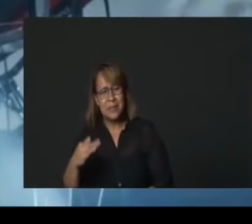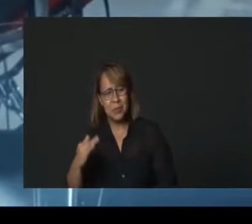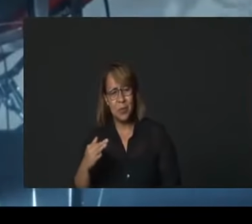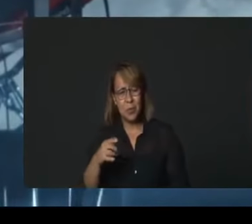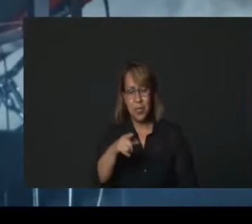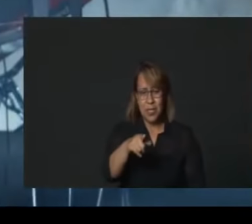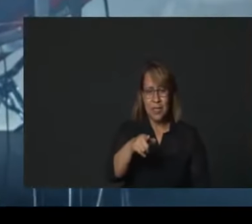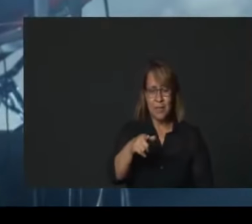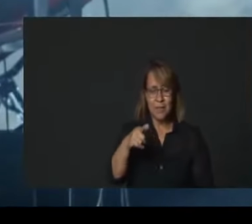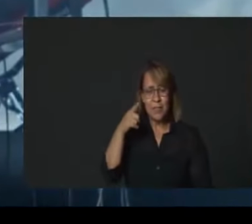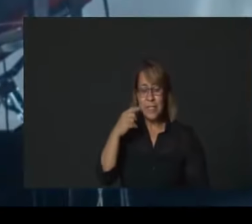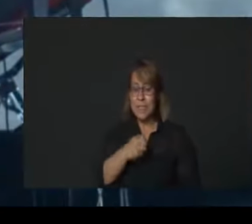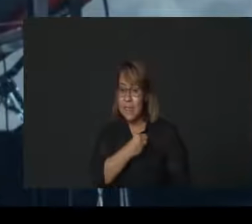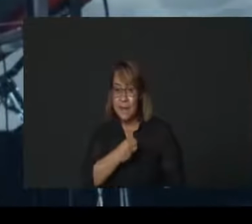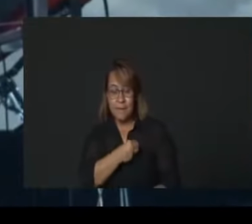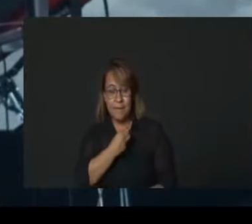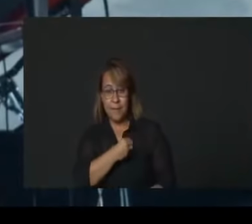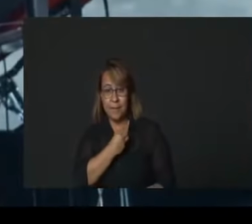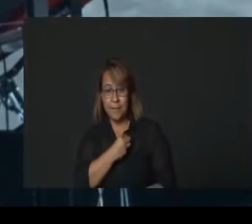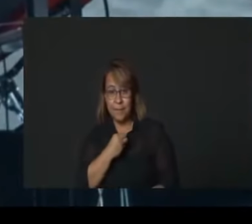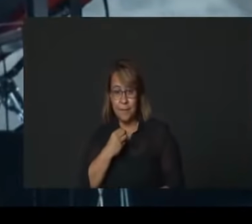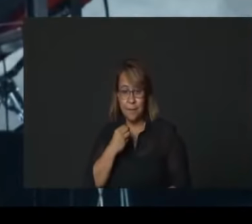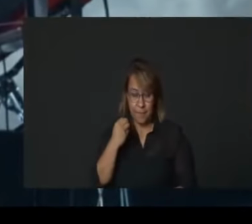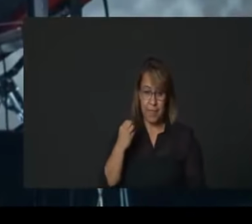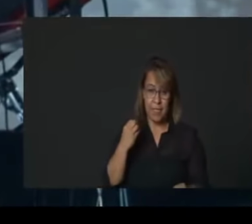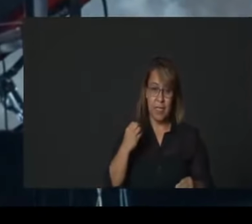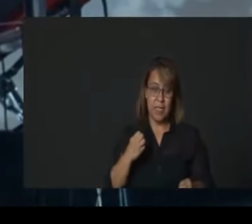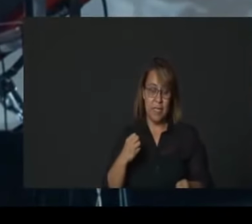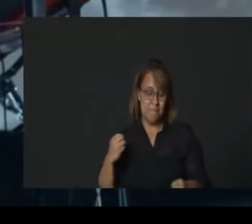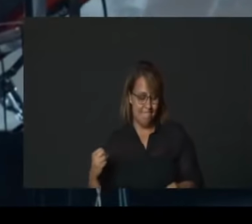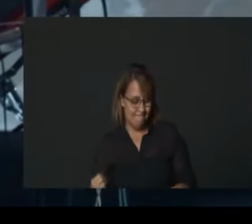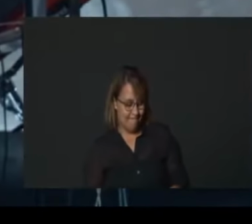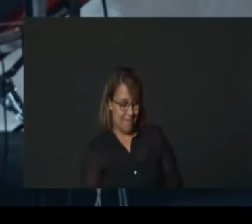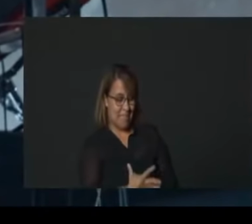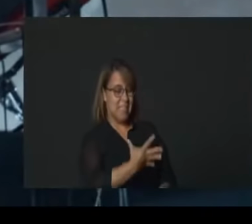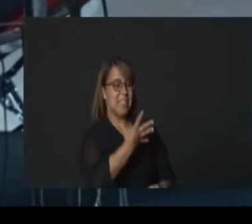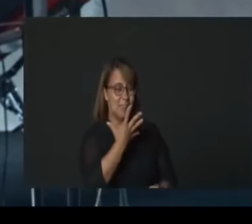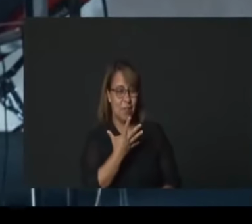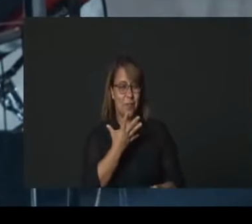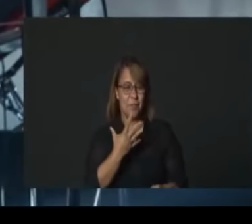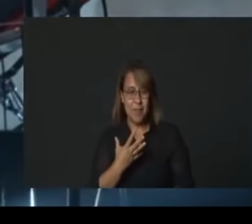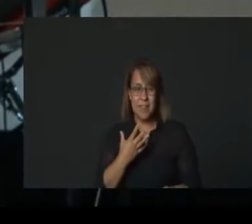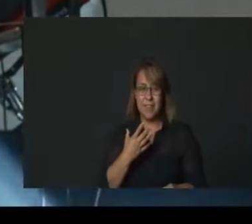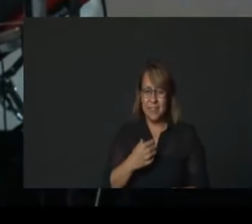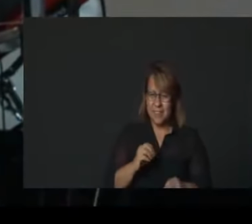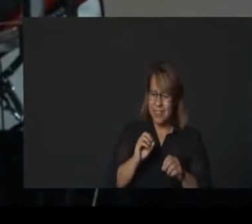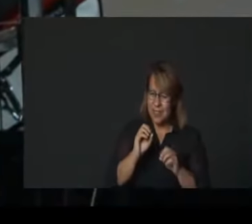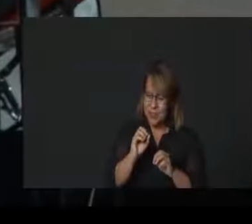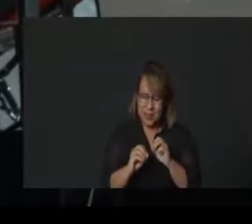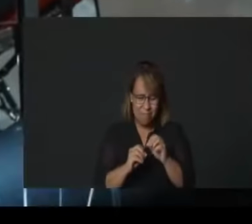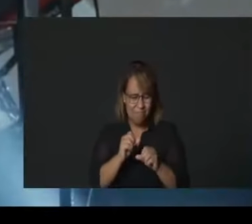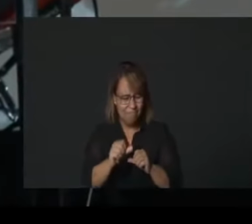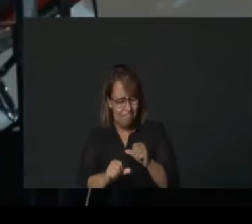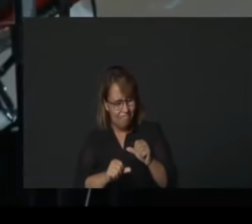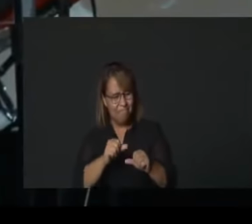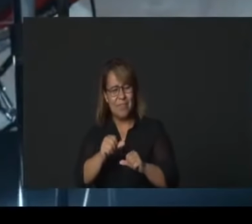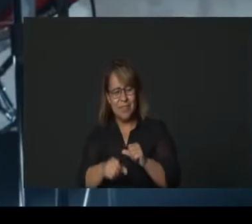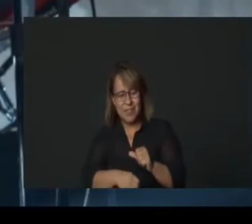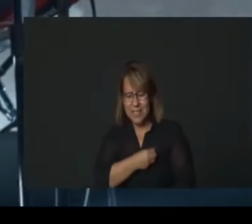legado. Confia em mim e me deixe agir. Eu posso restaurar a